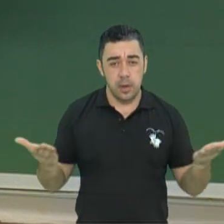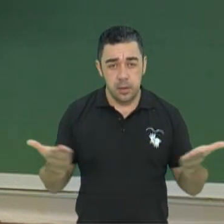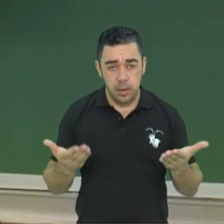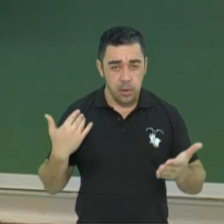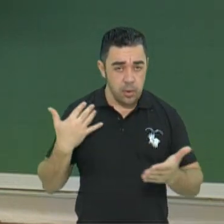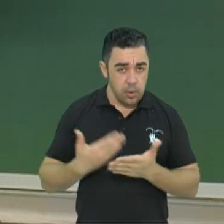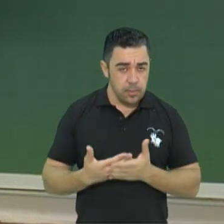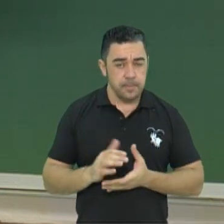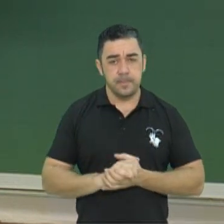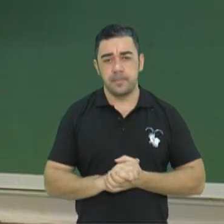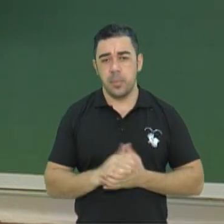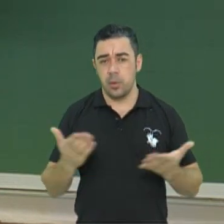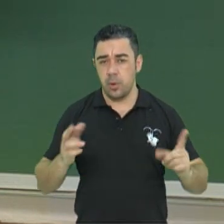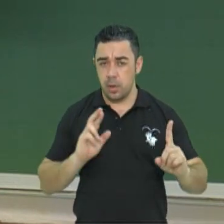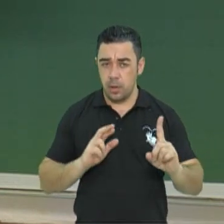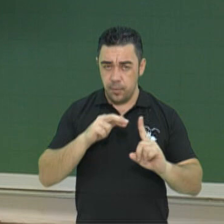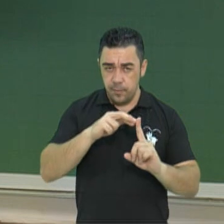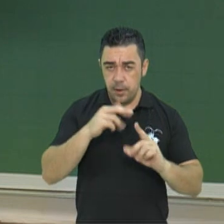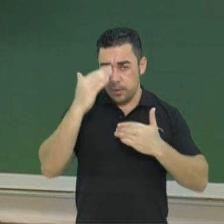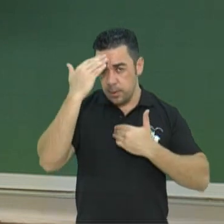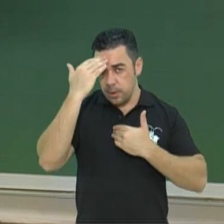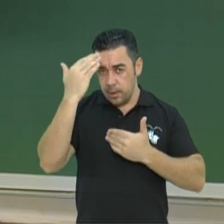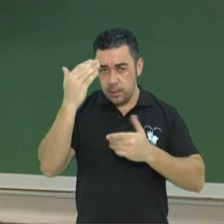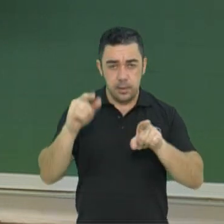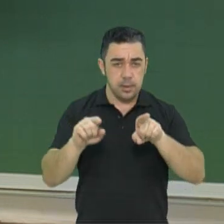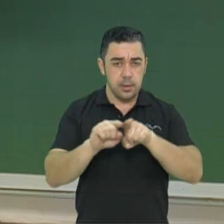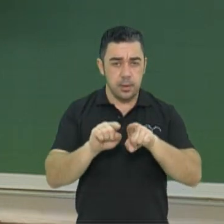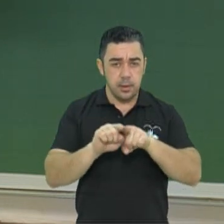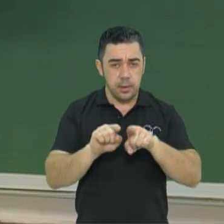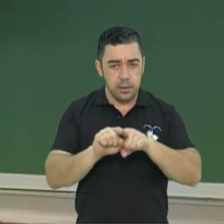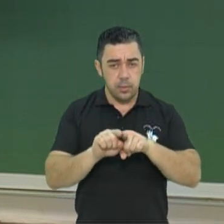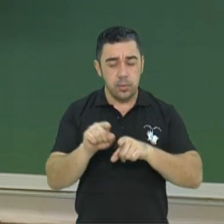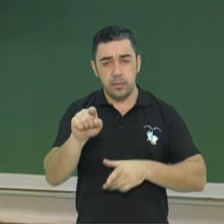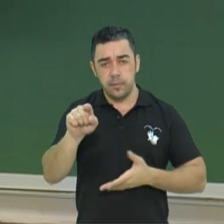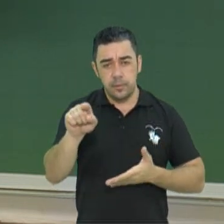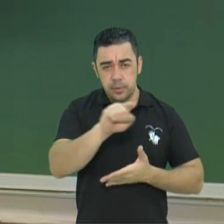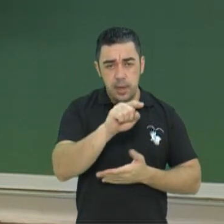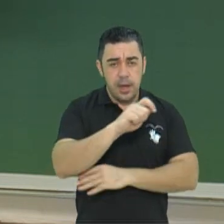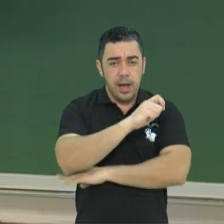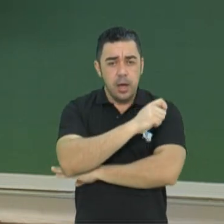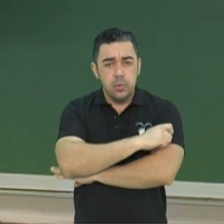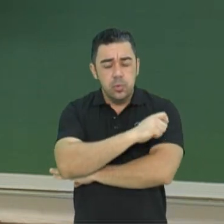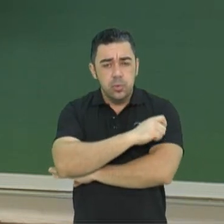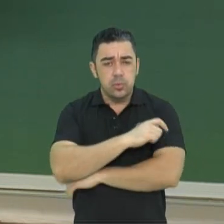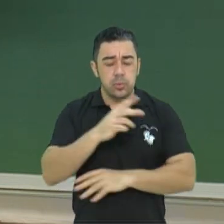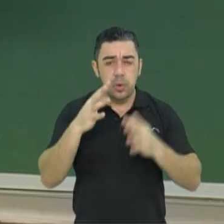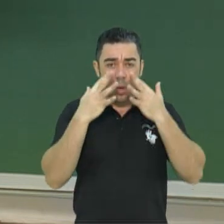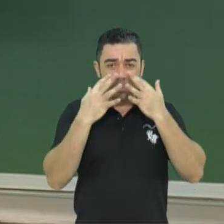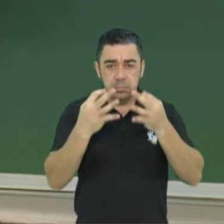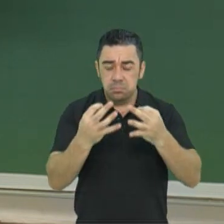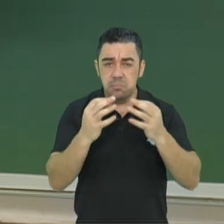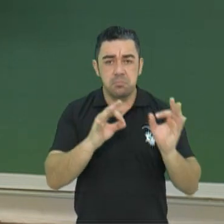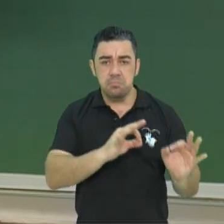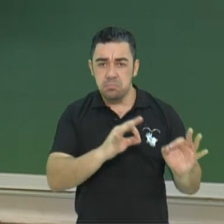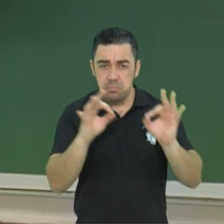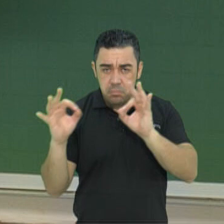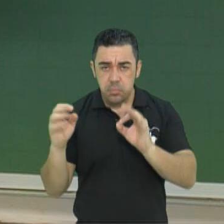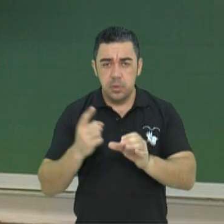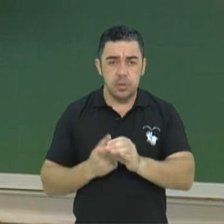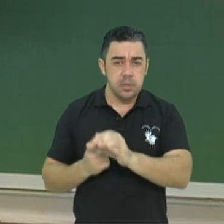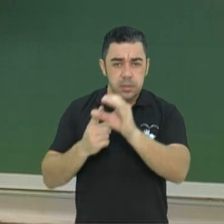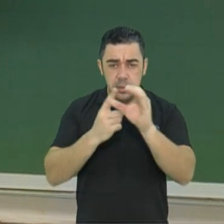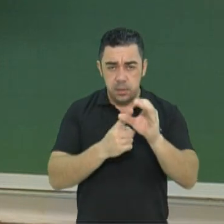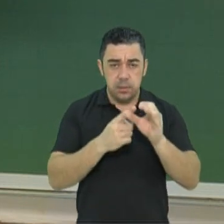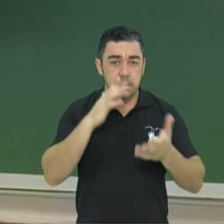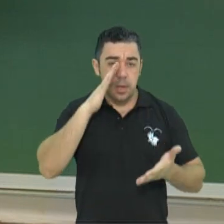quero fazer uma referência, um agradecimento àqueles alunos que estão nos acompanhando, né, dos municípios